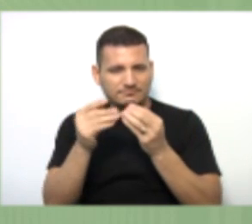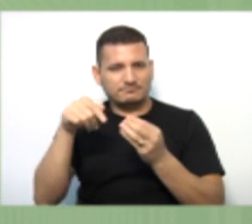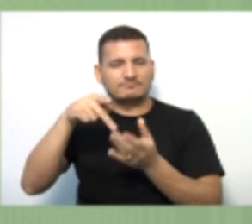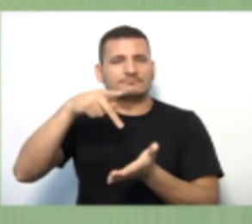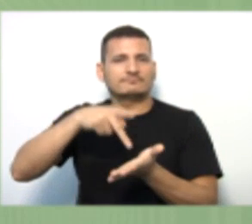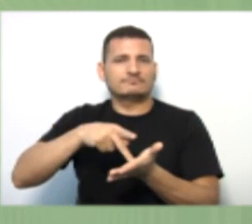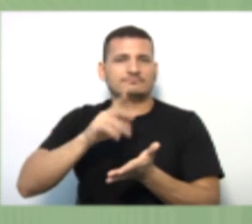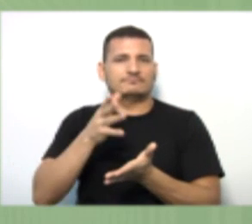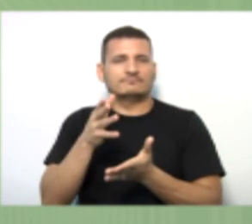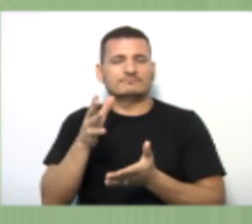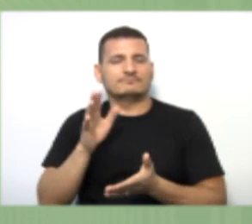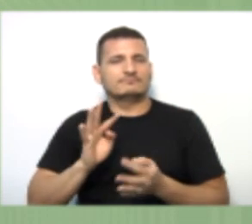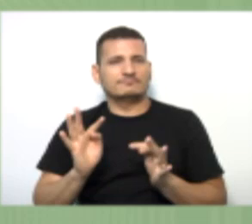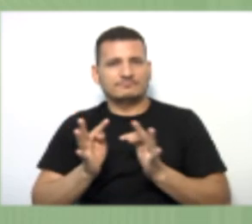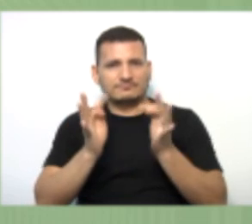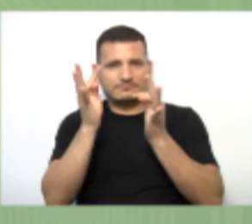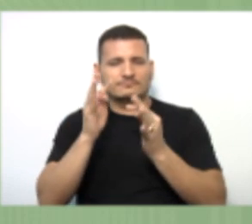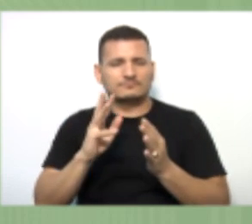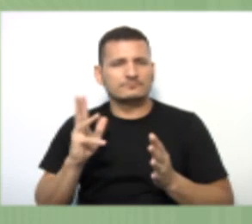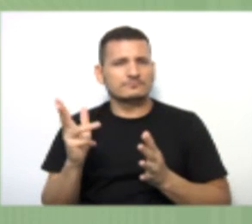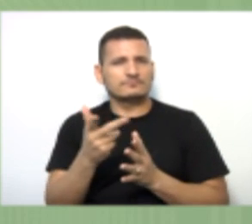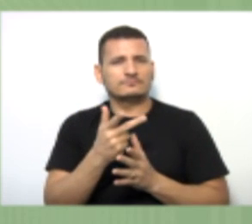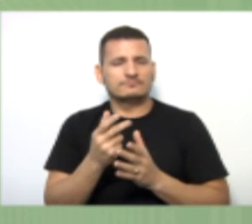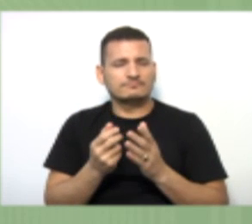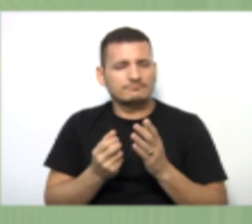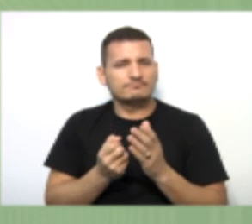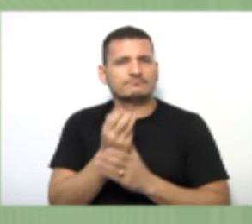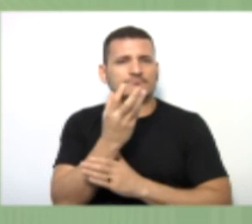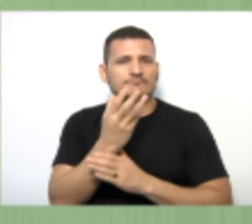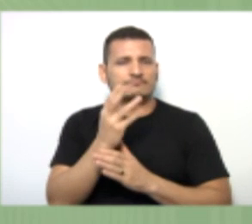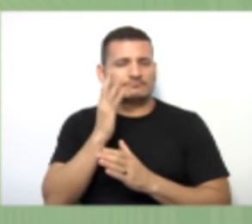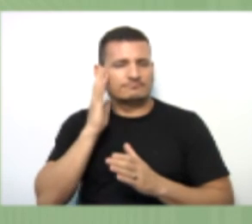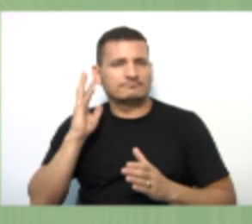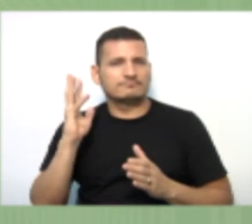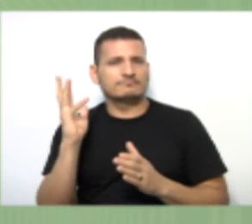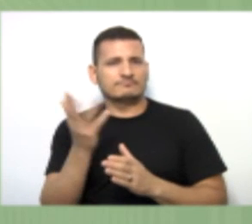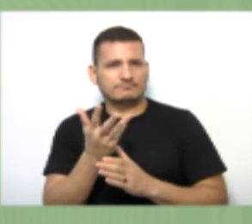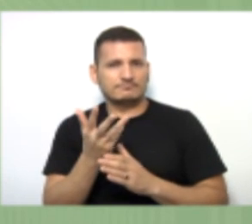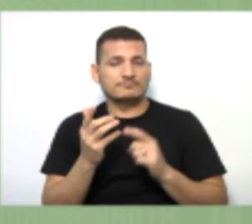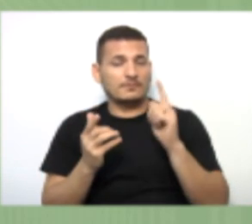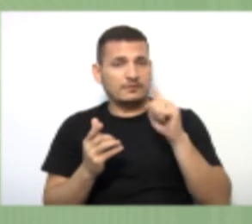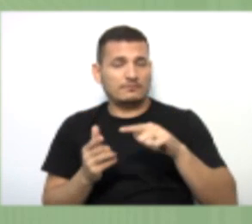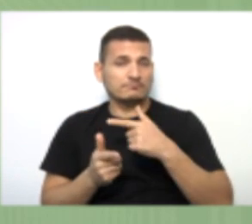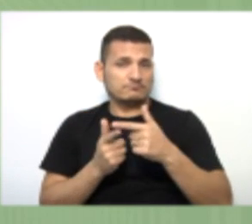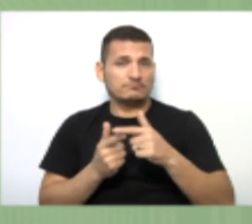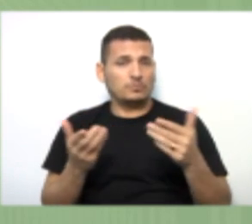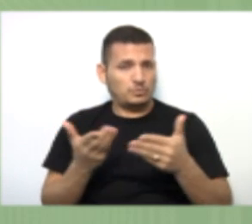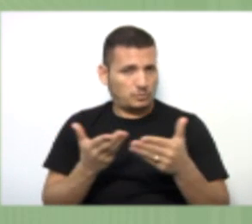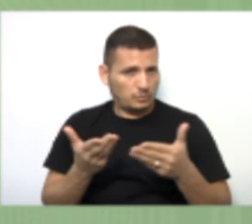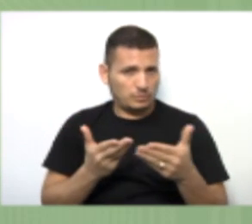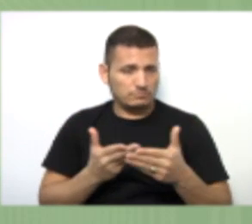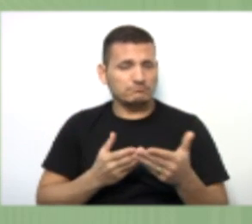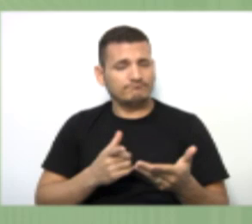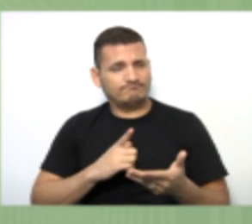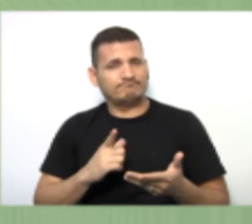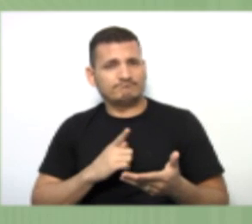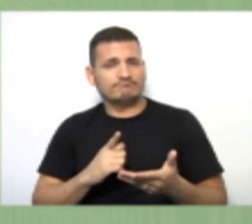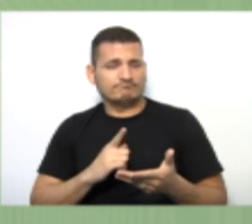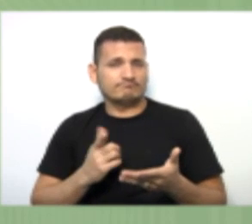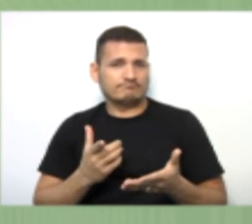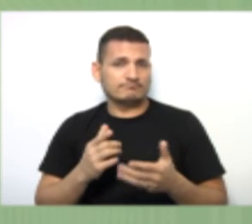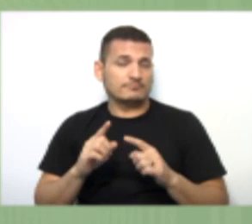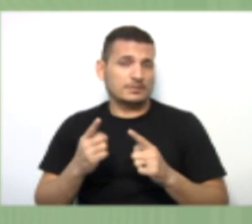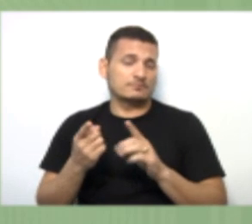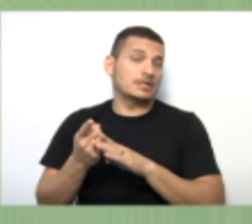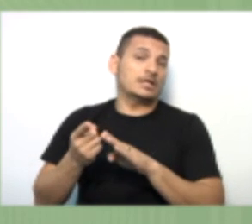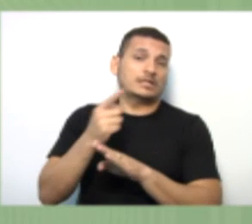tecnologia. E tudo isso é criável, é solucionável, que são problemas que hoje existem e hoje já são solucionáveis, que